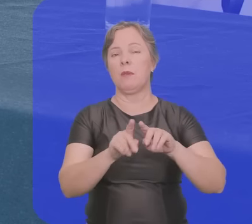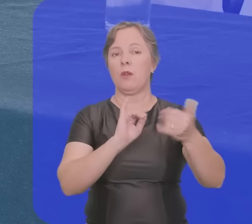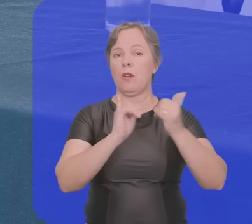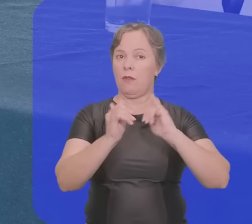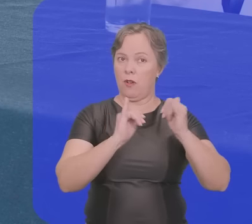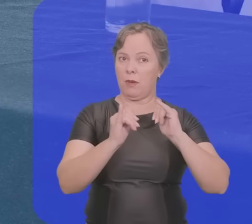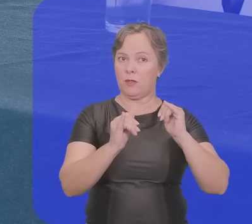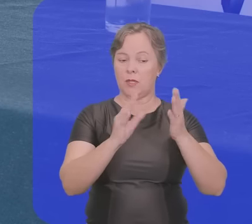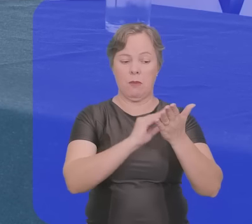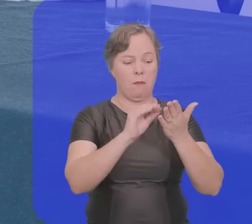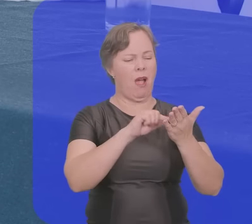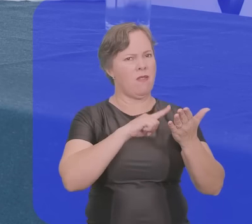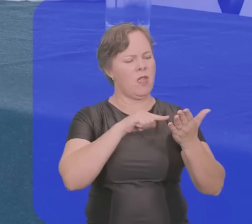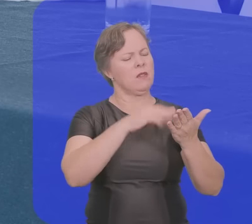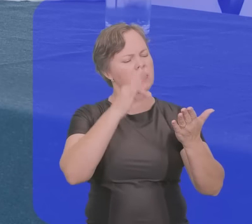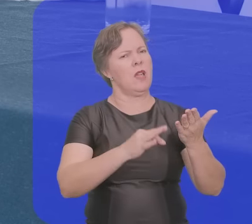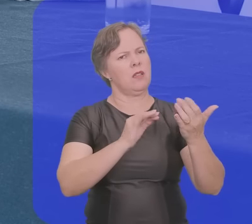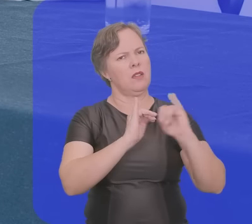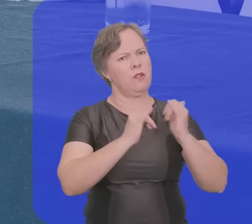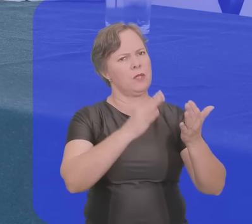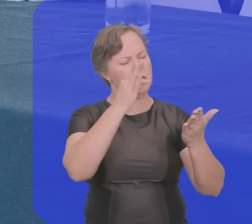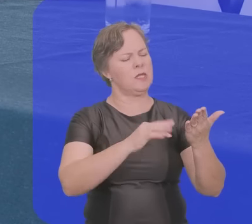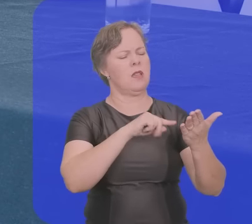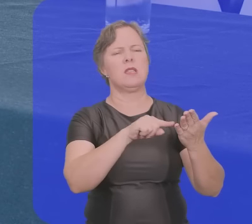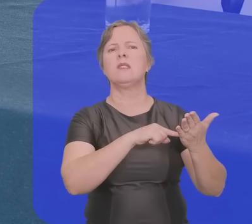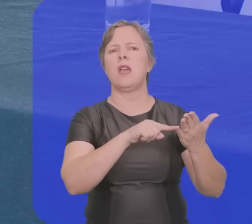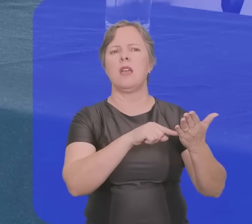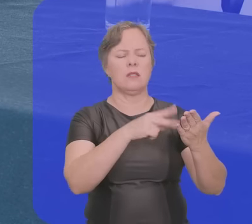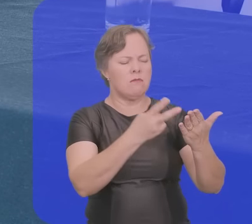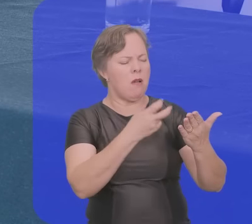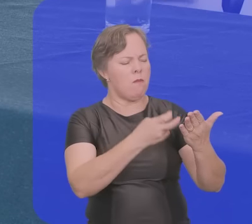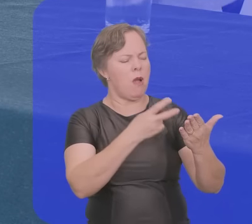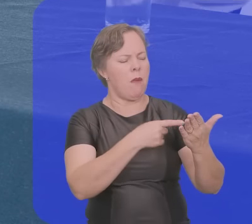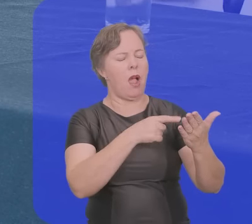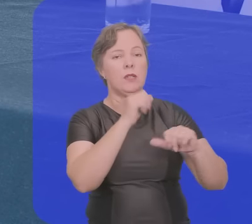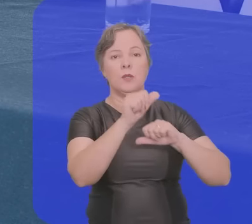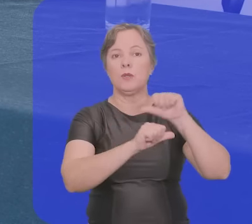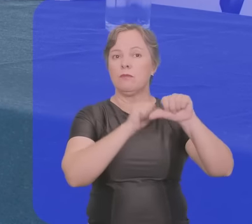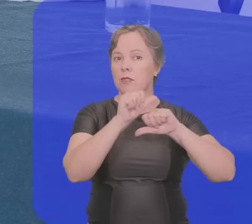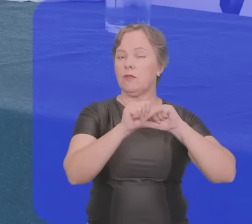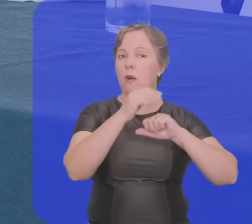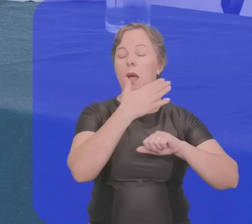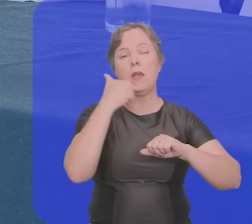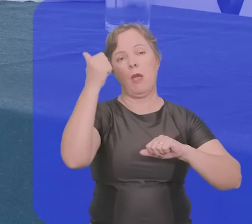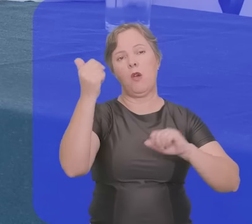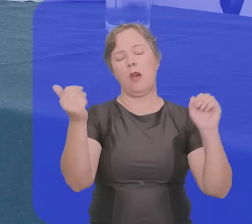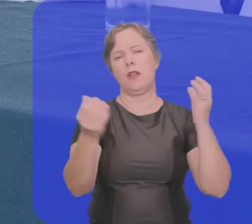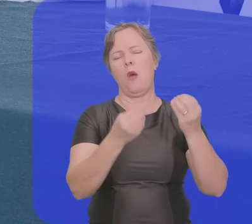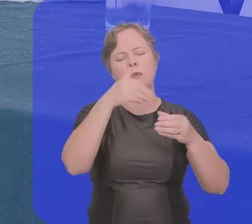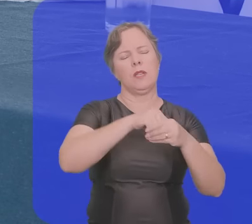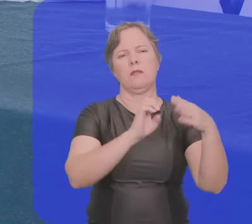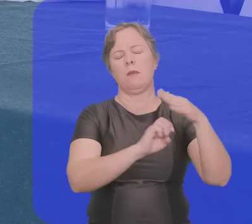com informações corretas, né? E isso melhora o fluxo de informação dentro da empresa e o contato dela com os seus